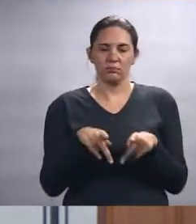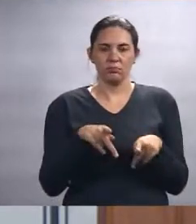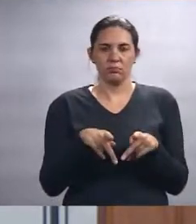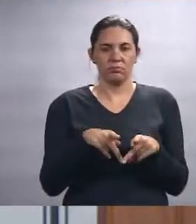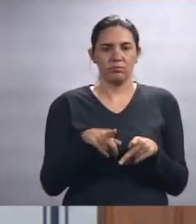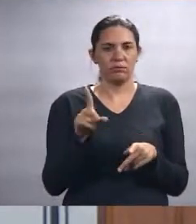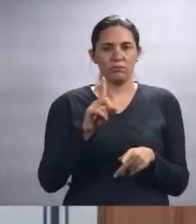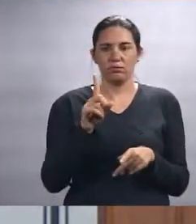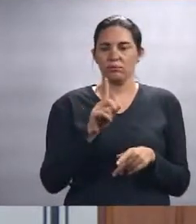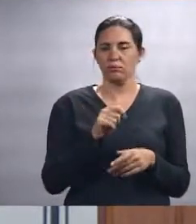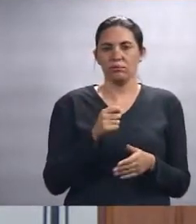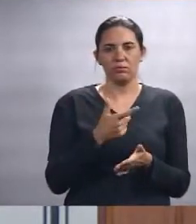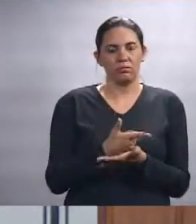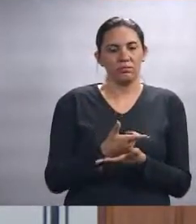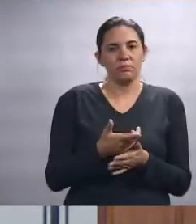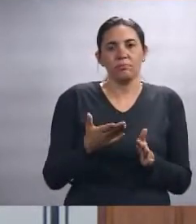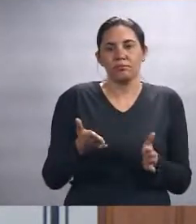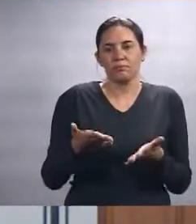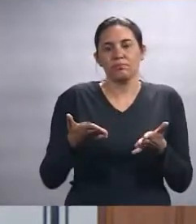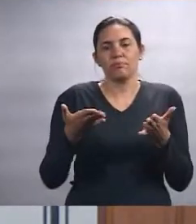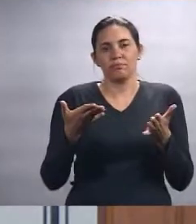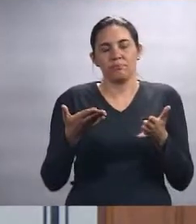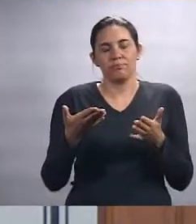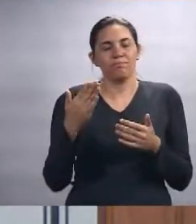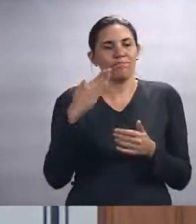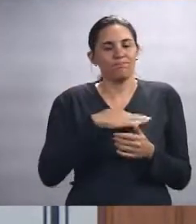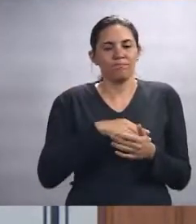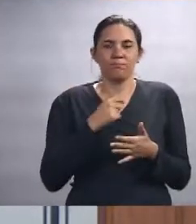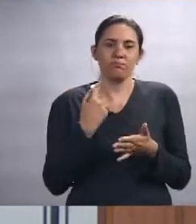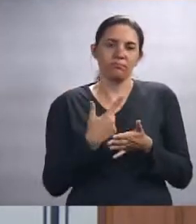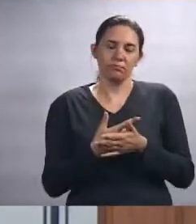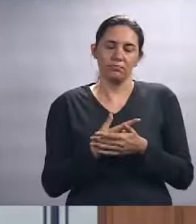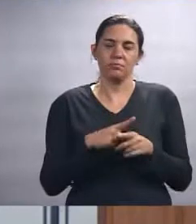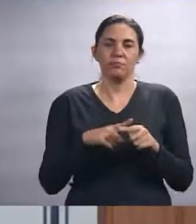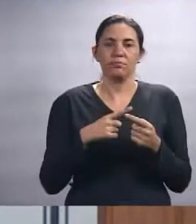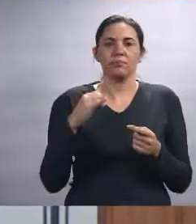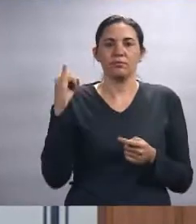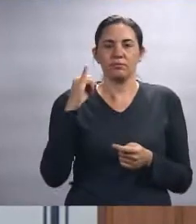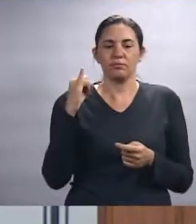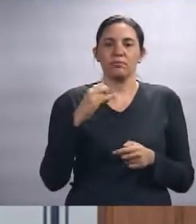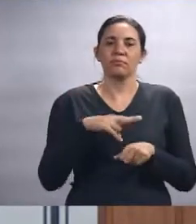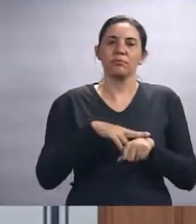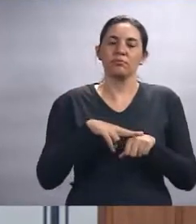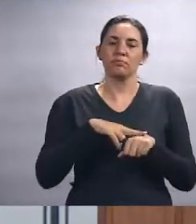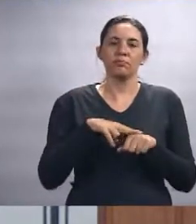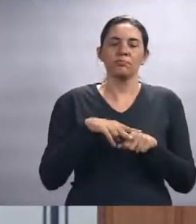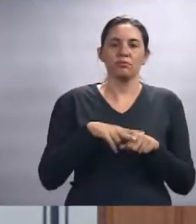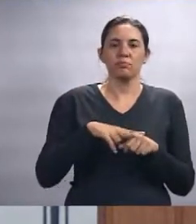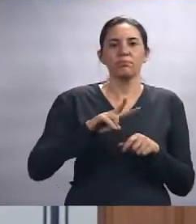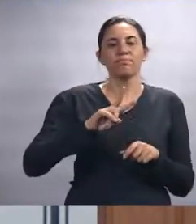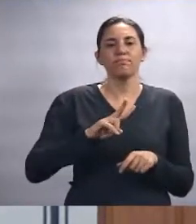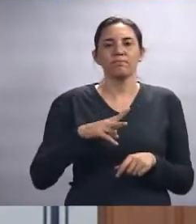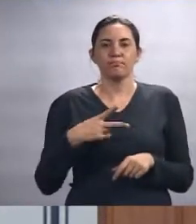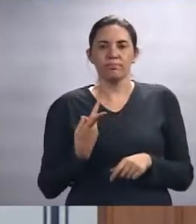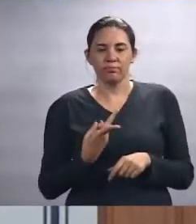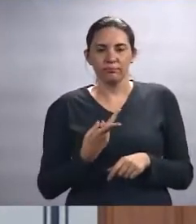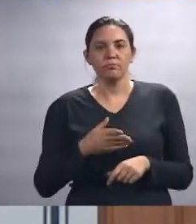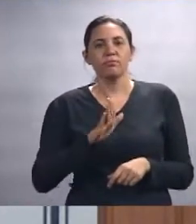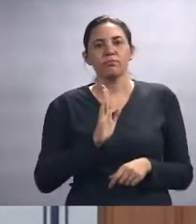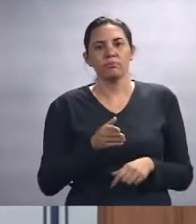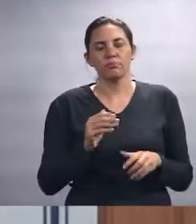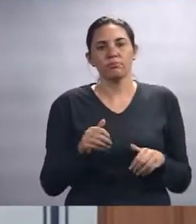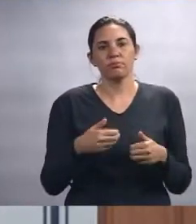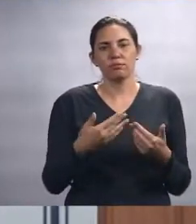beneficia, incentiva os maus pagadores. E no caso do IPTU verde, é o contrário, ou seja, você já dá